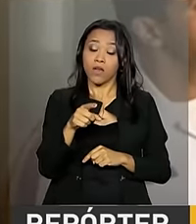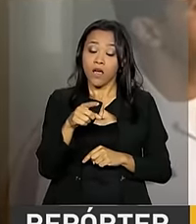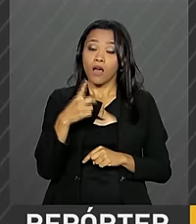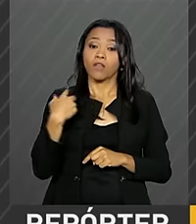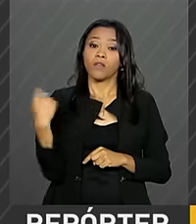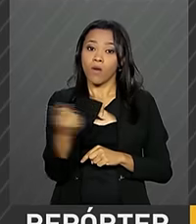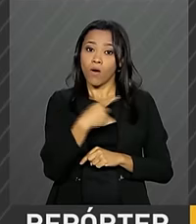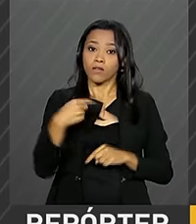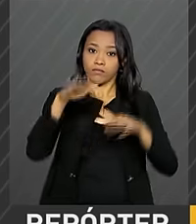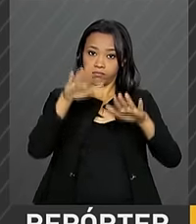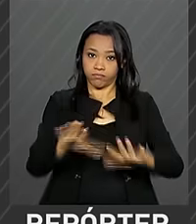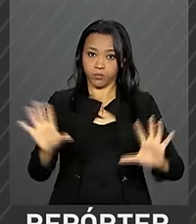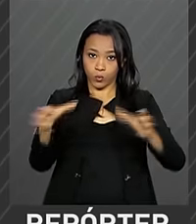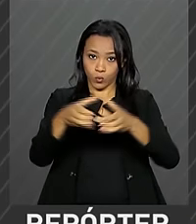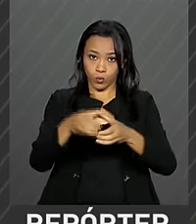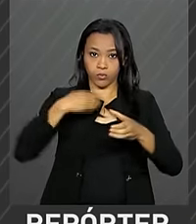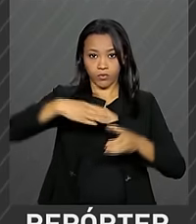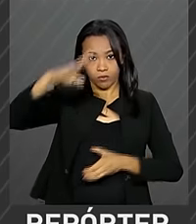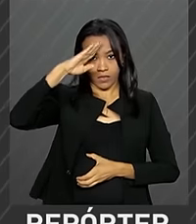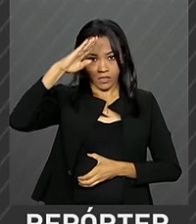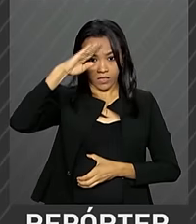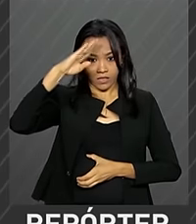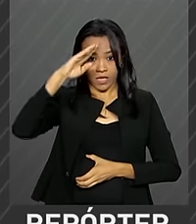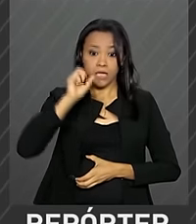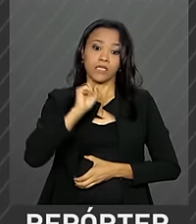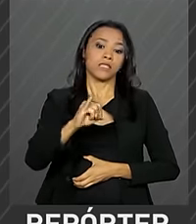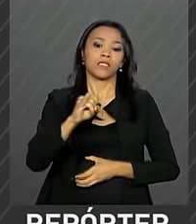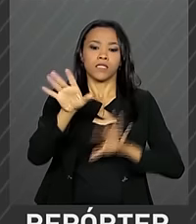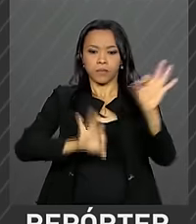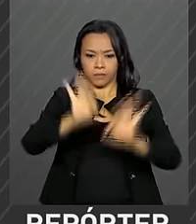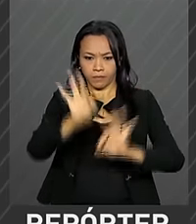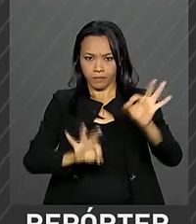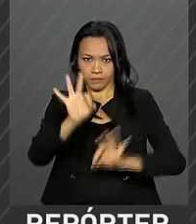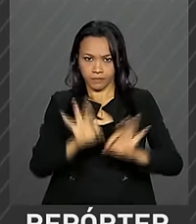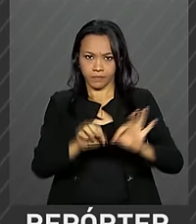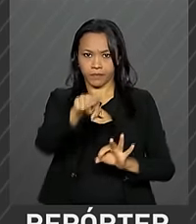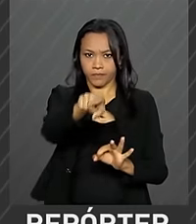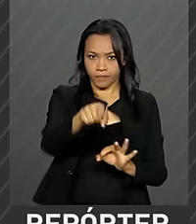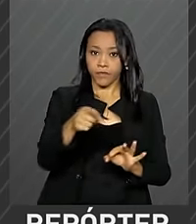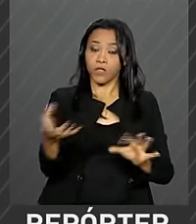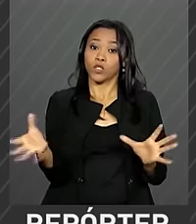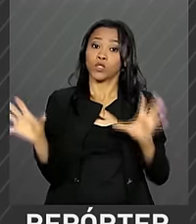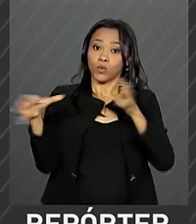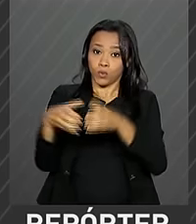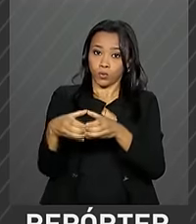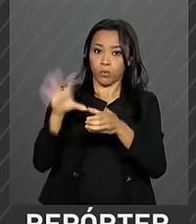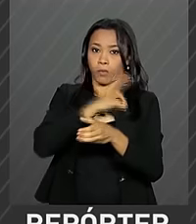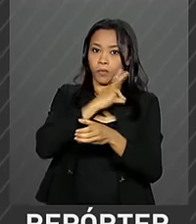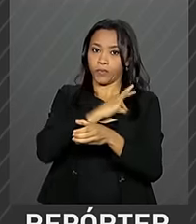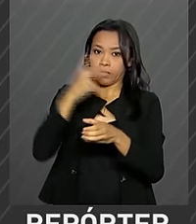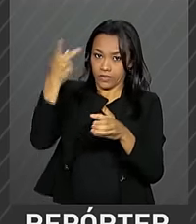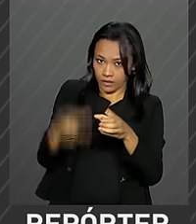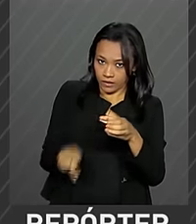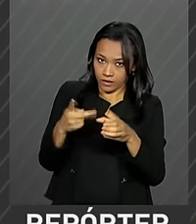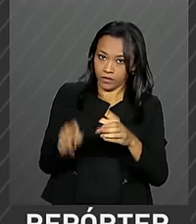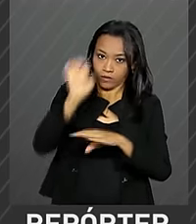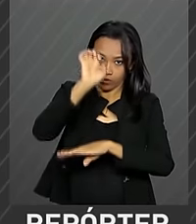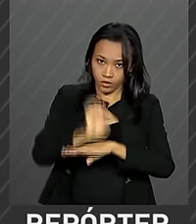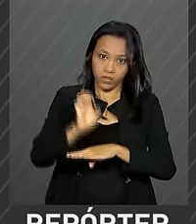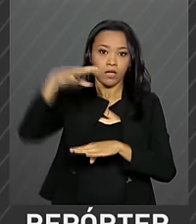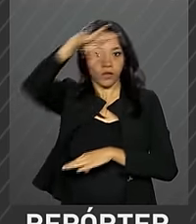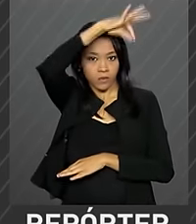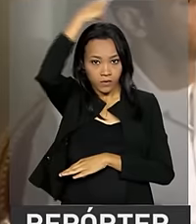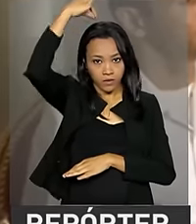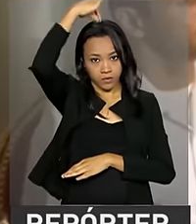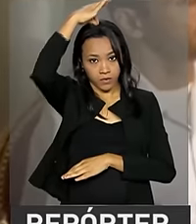necessidades e que, se o planejamento em conjunto com as forças policiais aqui do